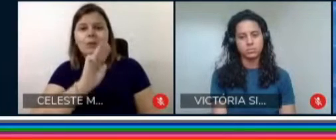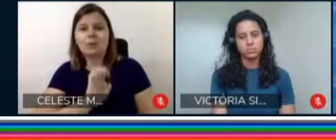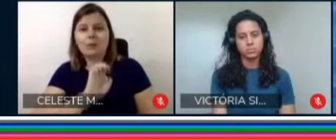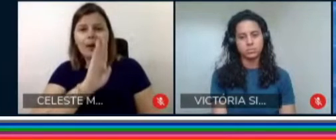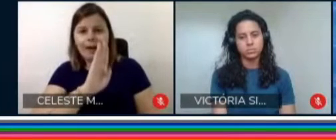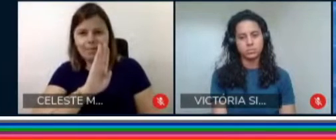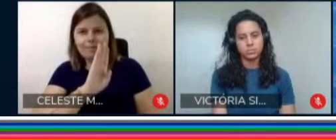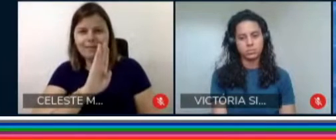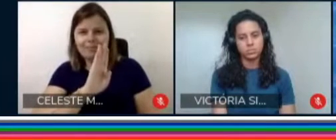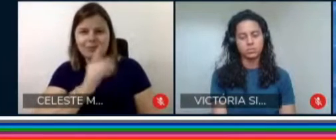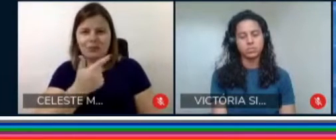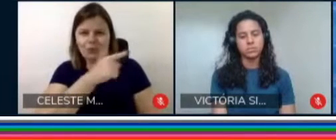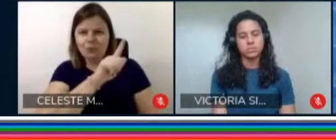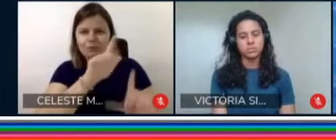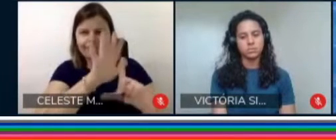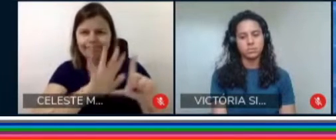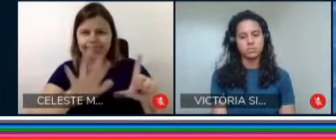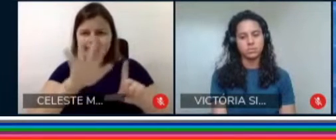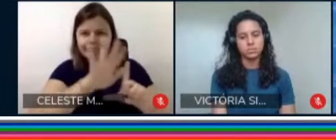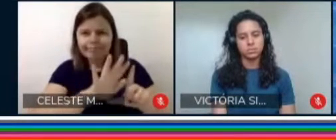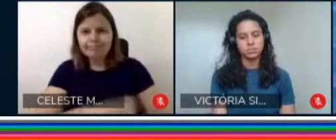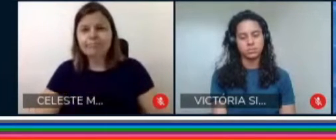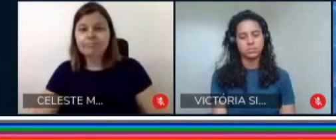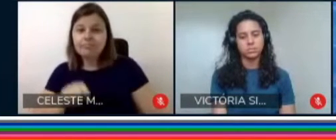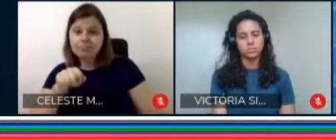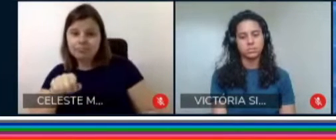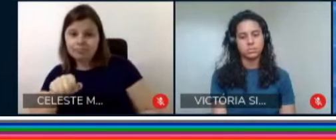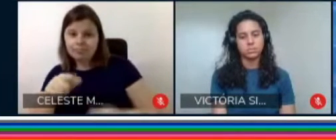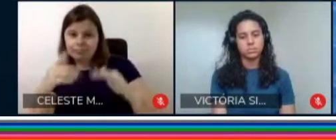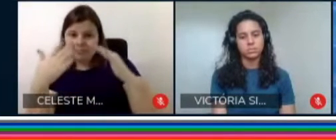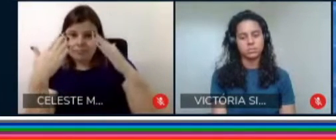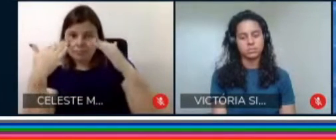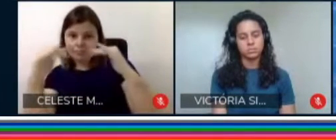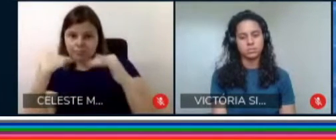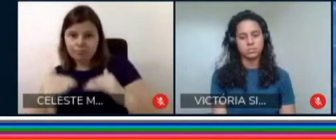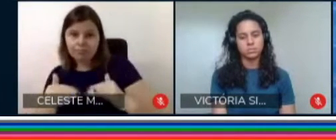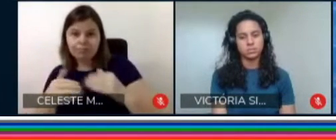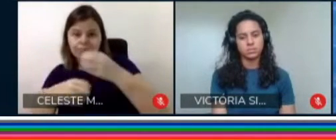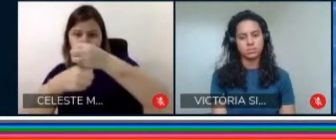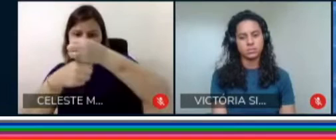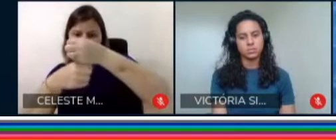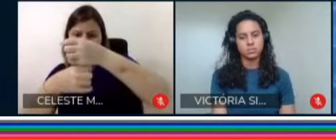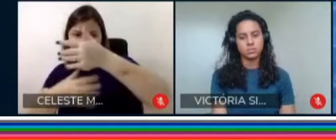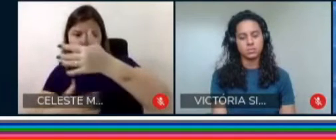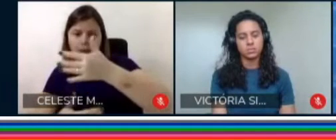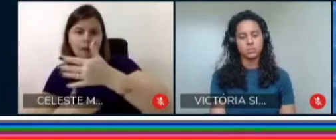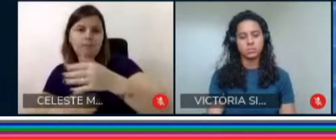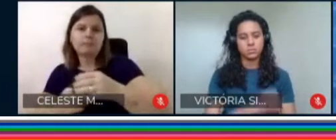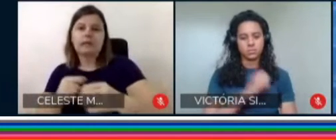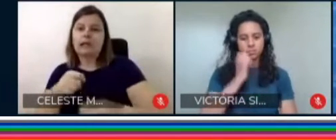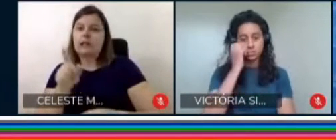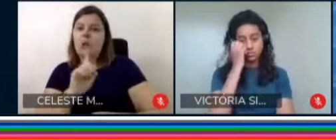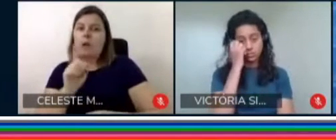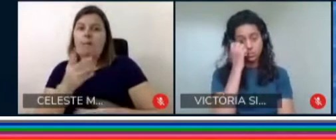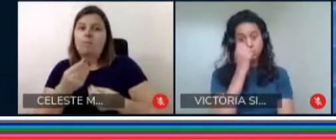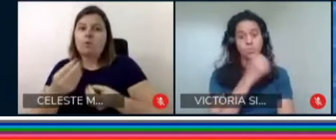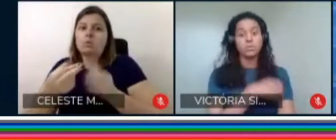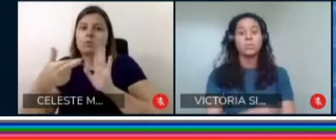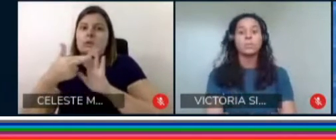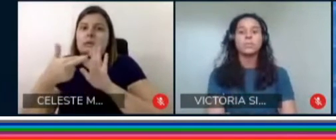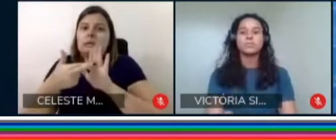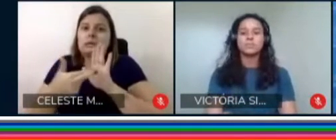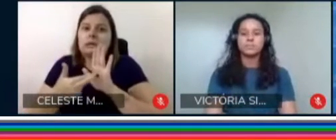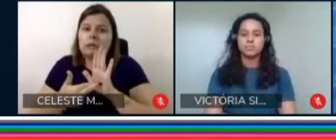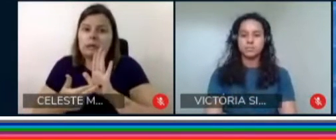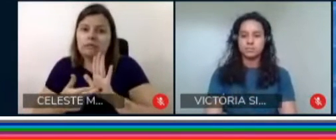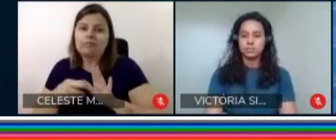Science, aqui ele oferece dados, mas não tão rígidos e não tão confiáveis, de citação. Esse primeiro